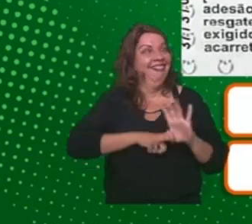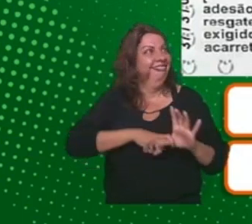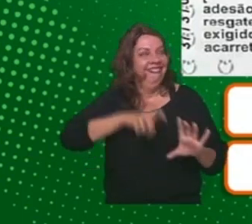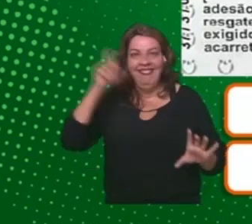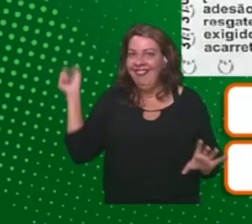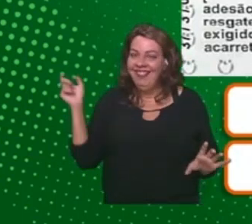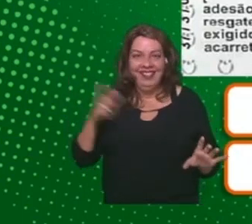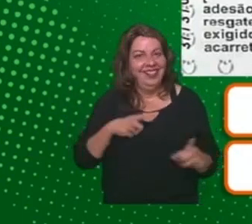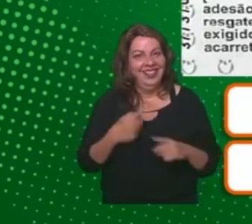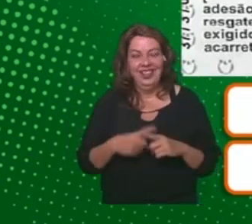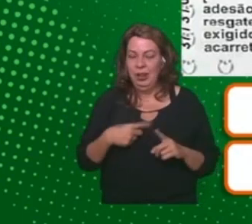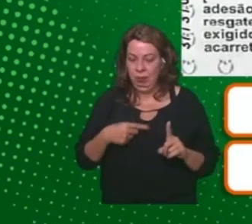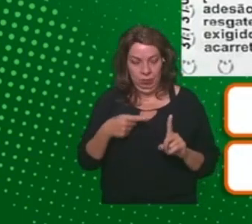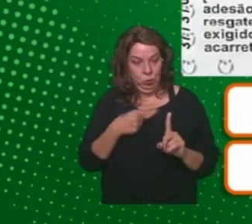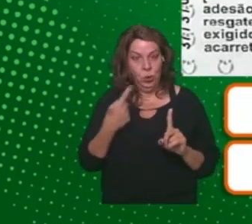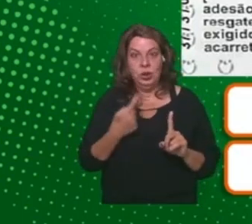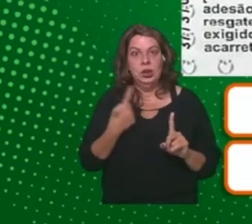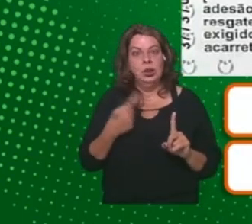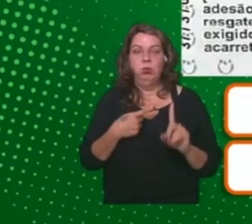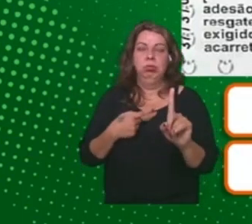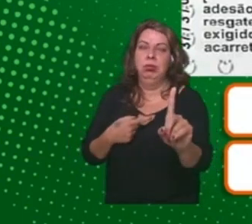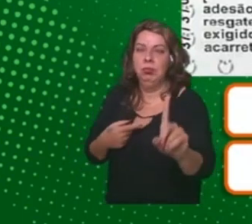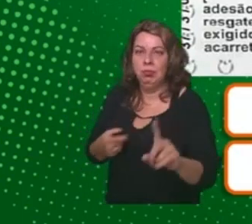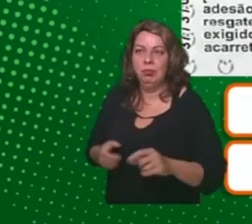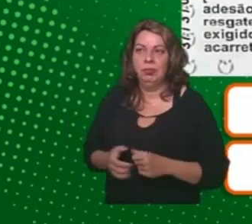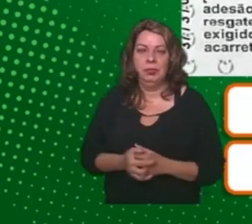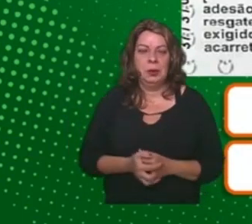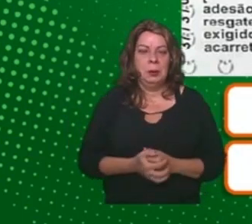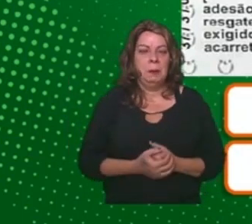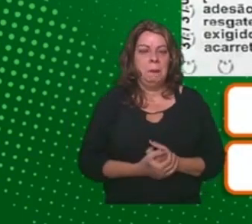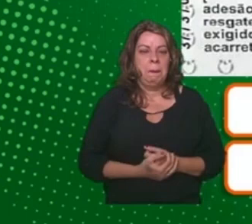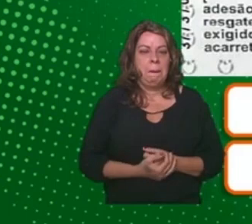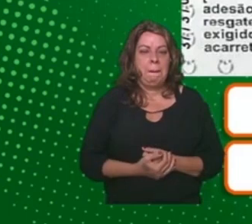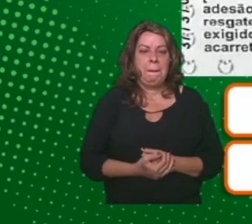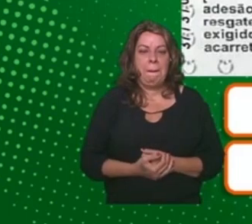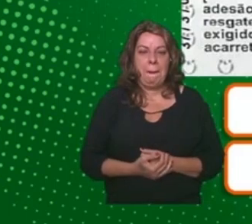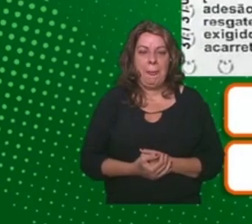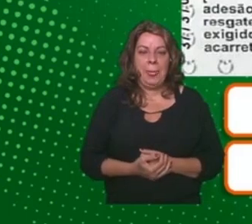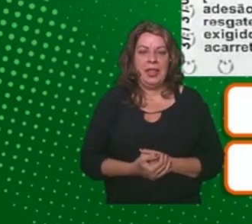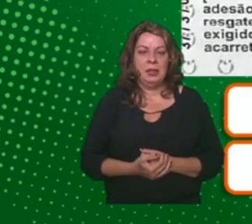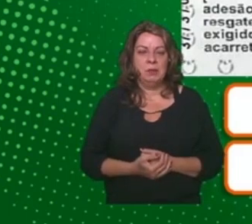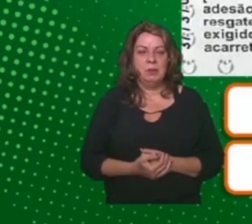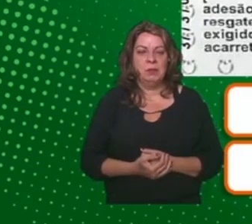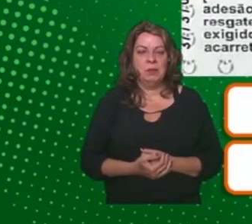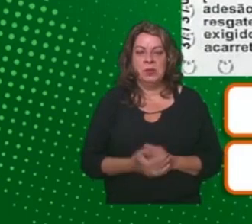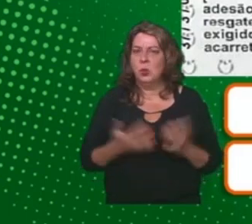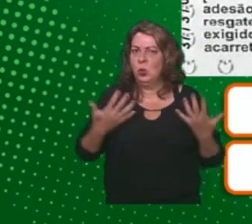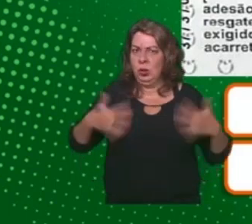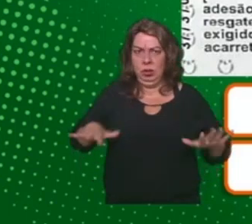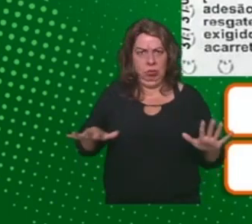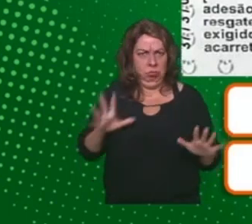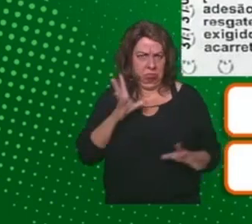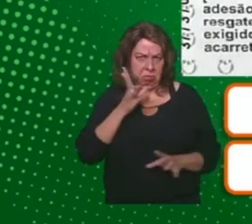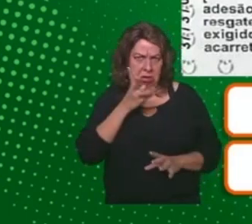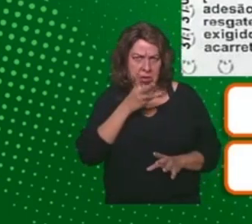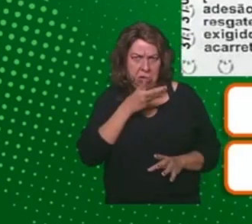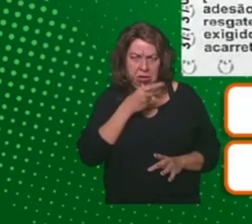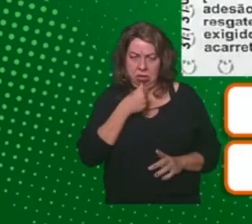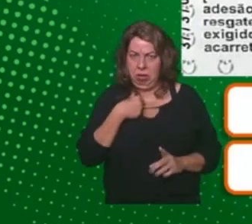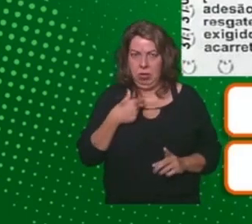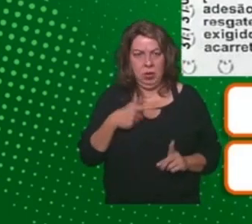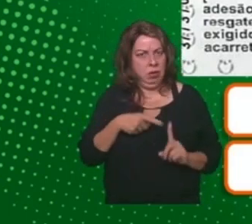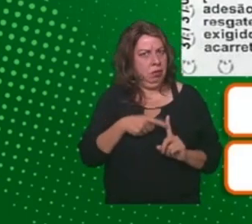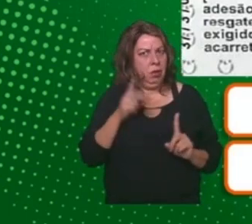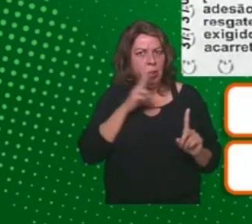independência financeira, porque eu vou te contar, um, depois já chegou. Já veio logo em seguida, não quis demora não. Esse aí disse, eu